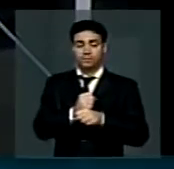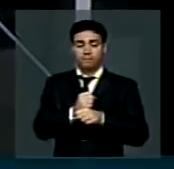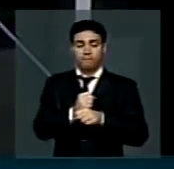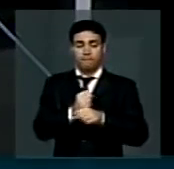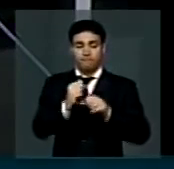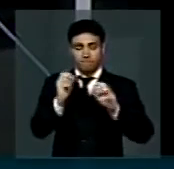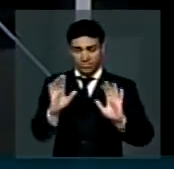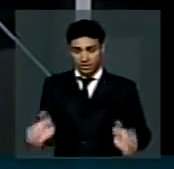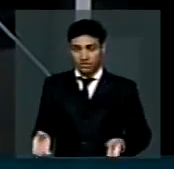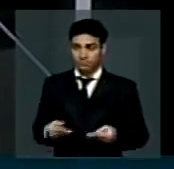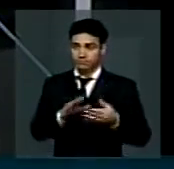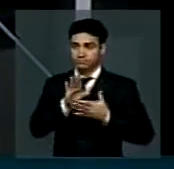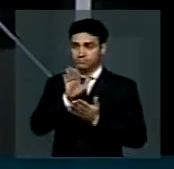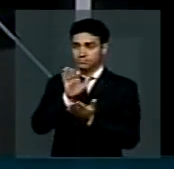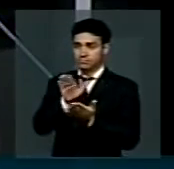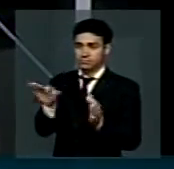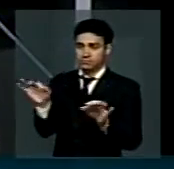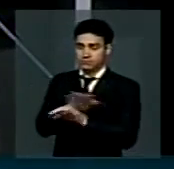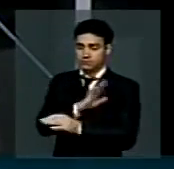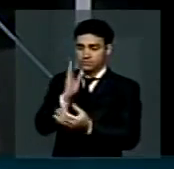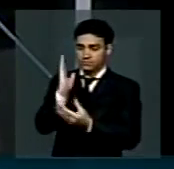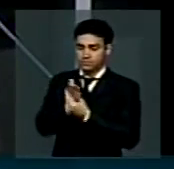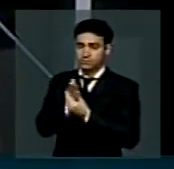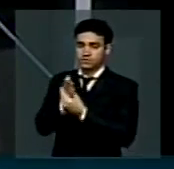encaminhados à Justiça apenas